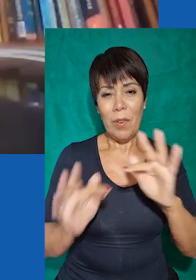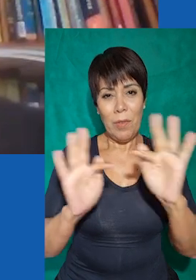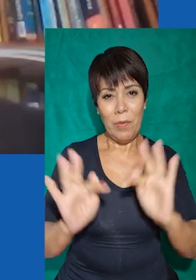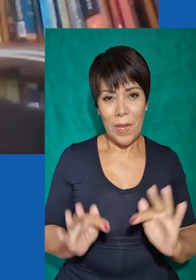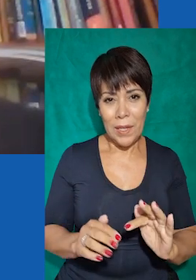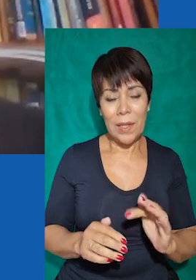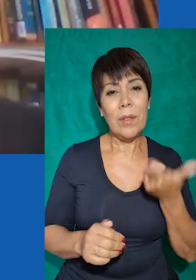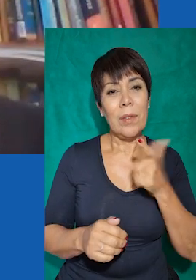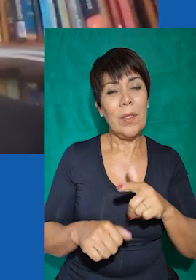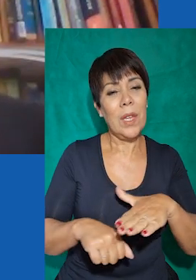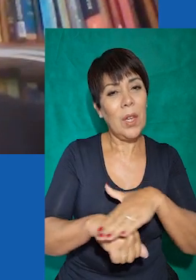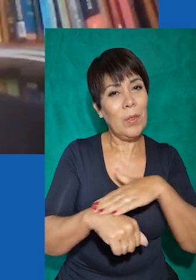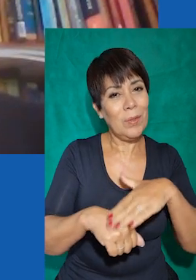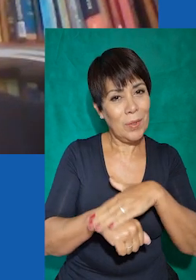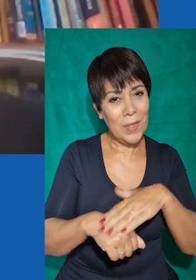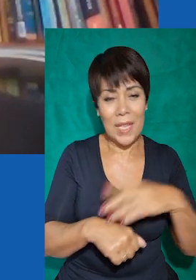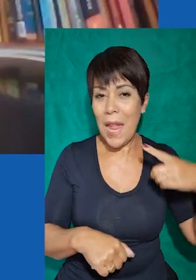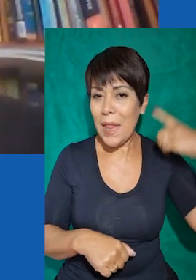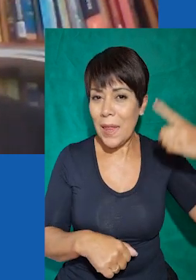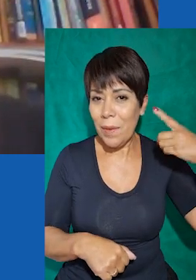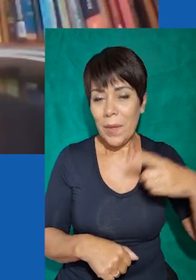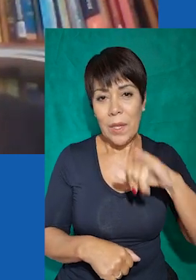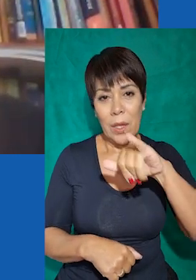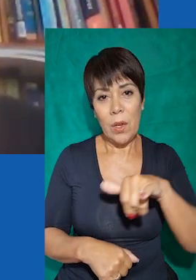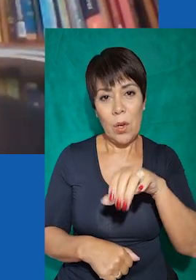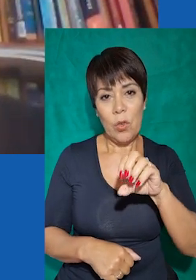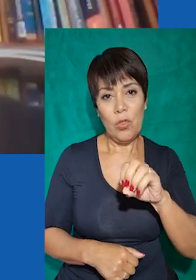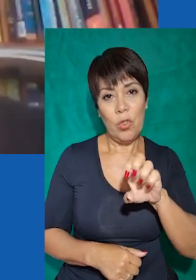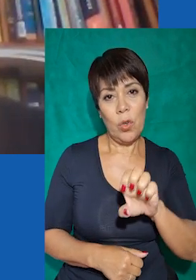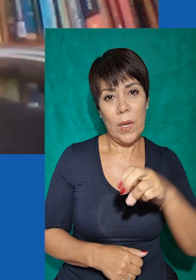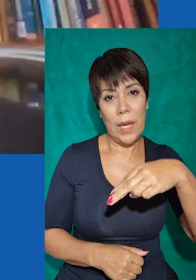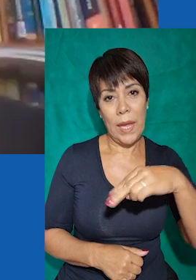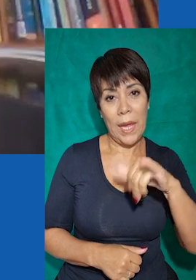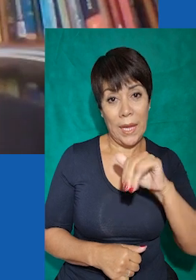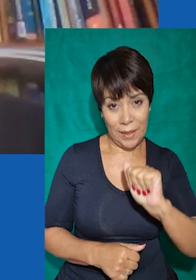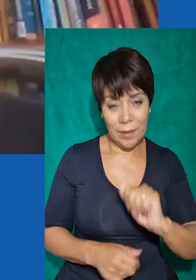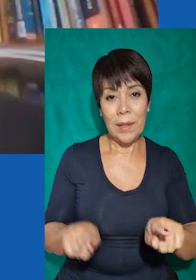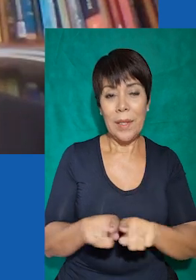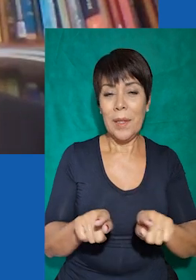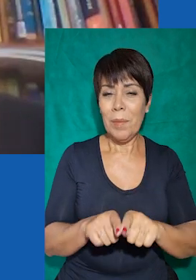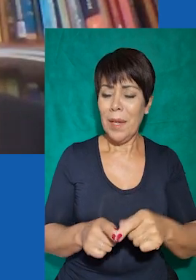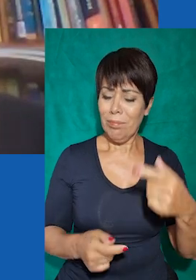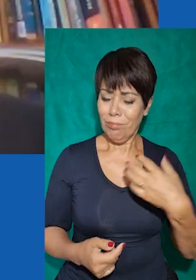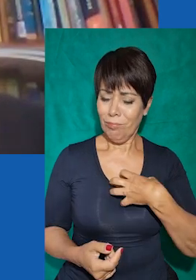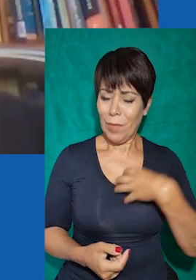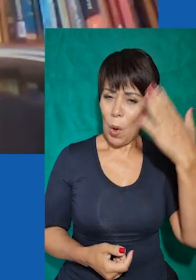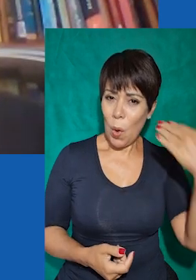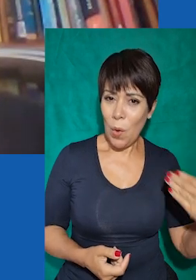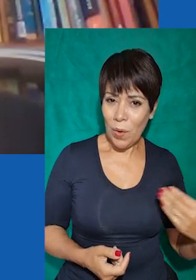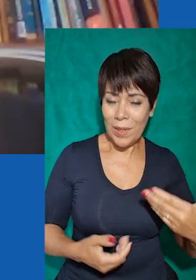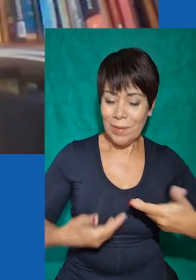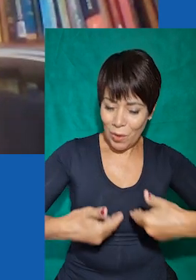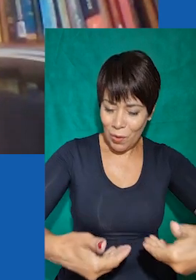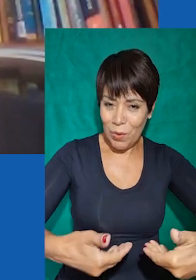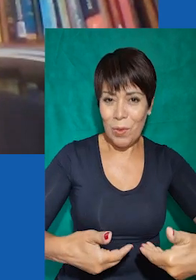poder conversar com a deputada Joênia Wapichana e é uma honra estar aqui a convite da Associação